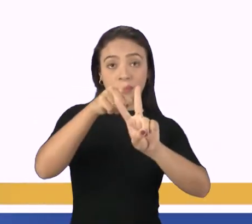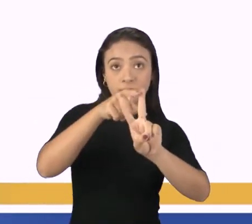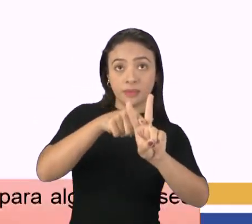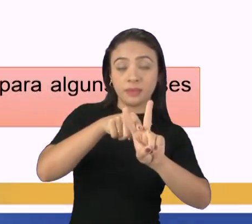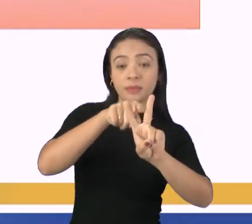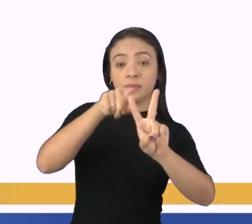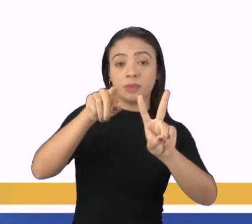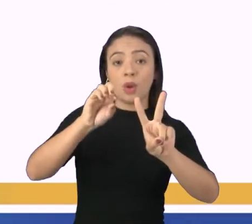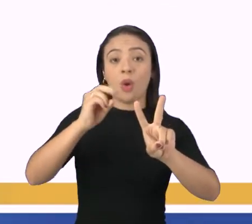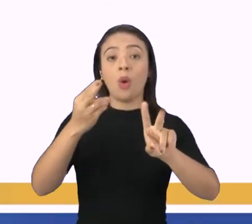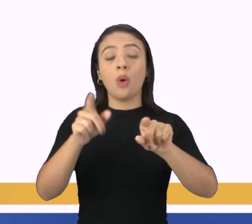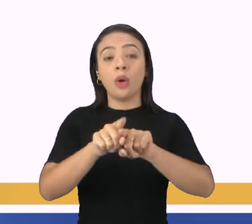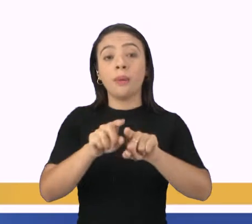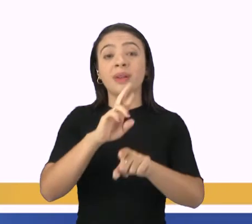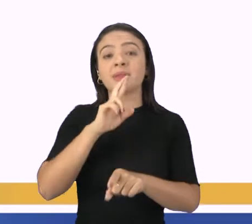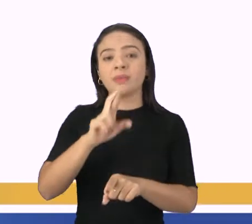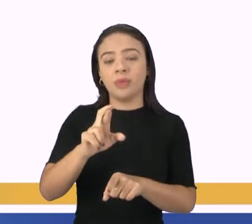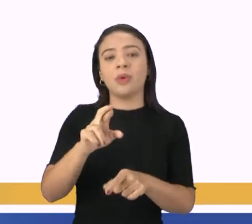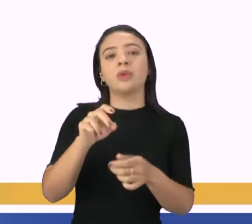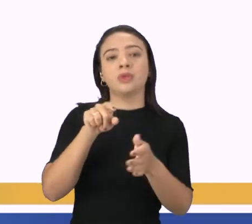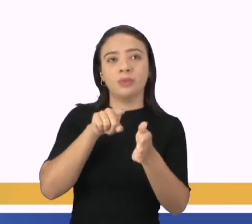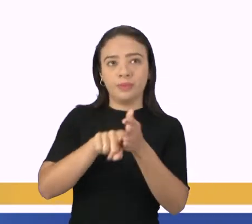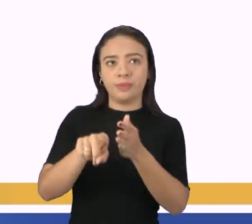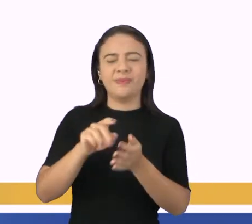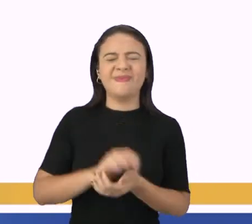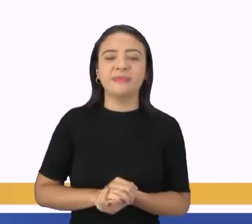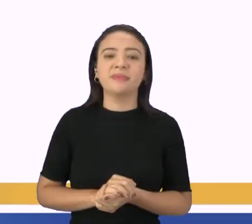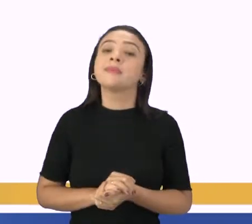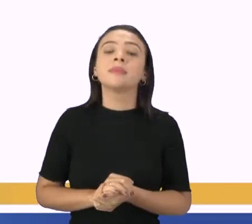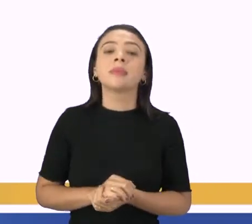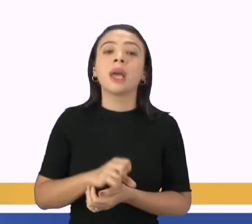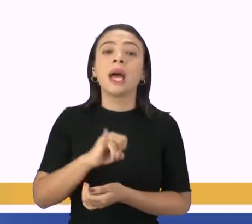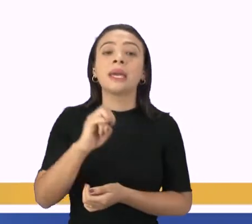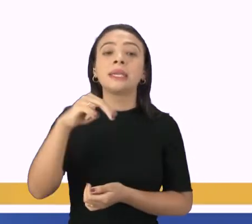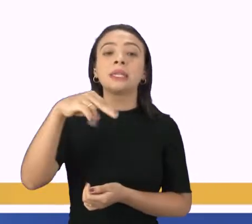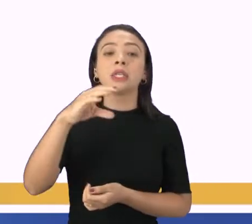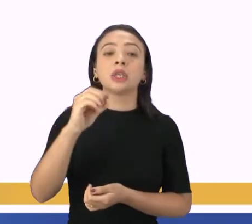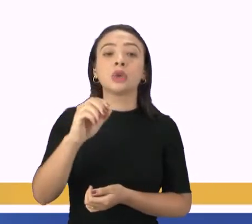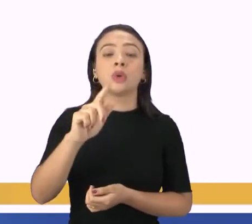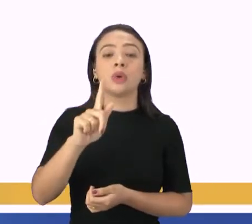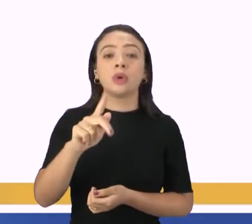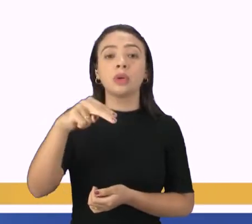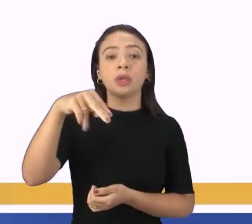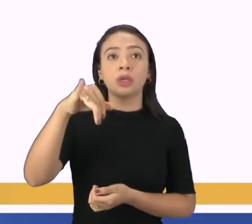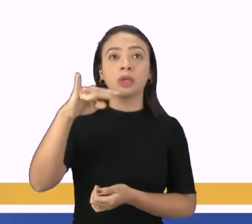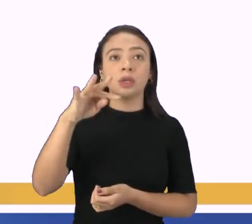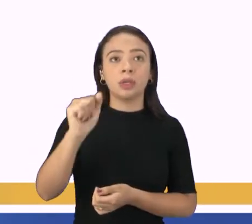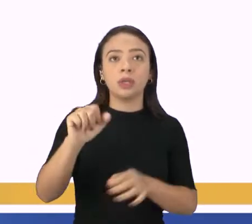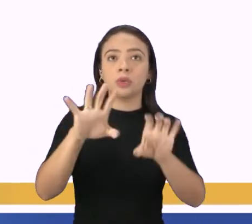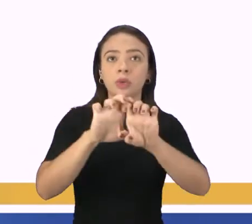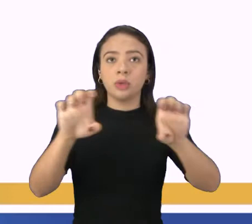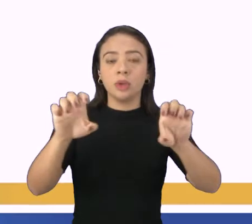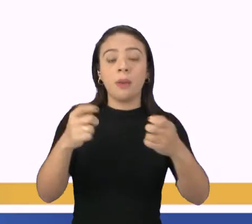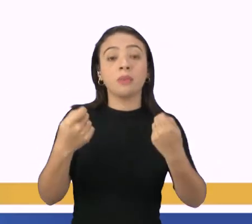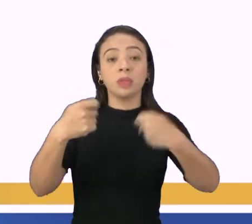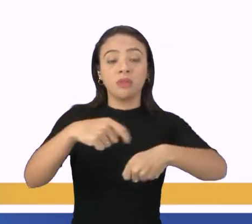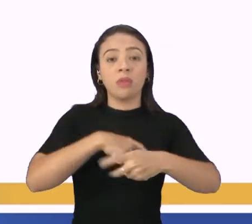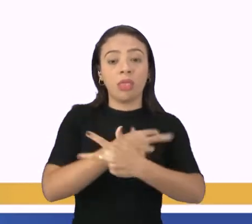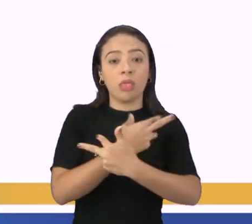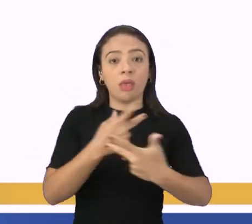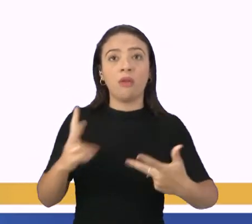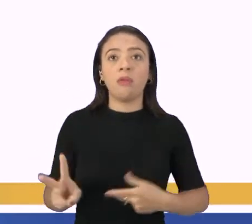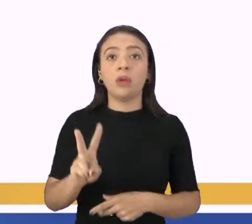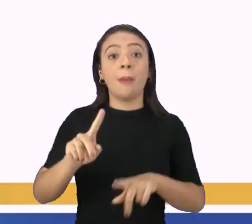Raiz ou solução de uma equação. A incógnita de uma equação pode assumir diversos valores, mas apenas para